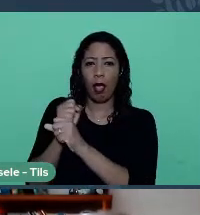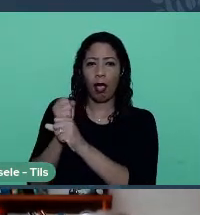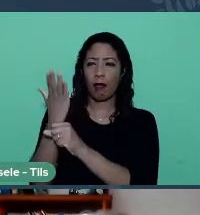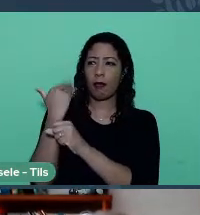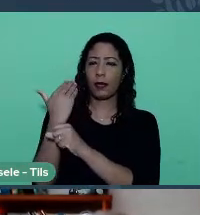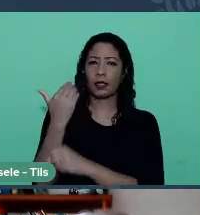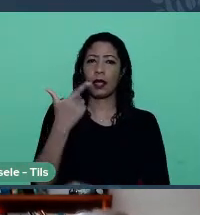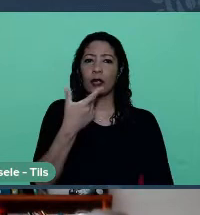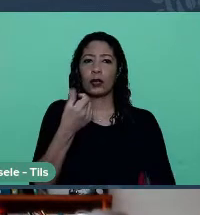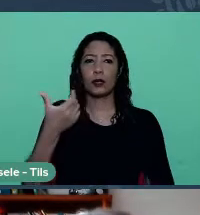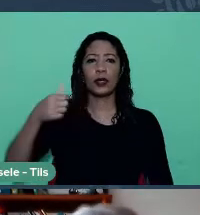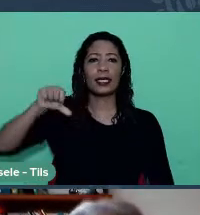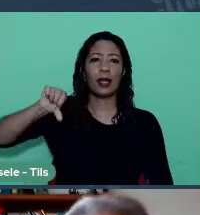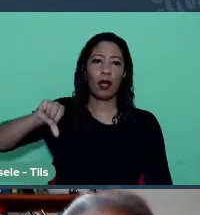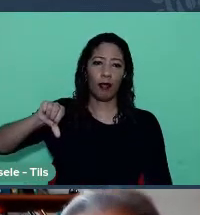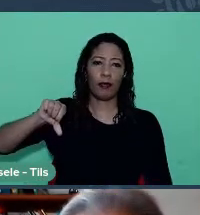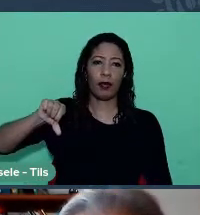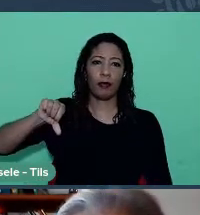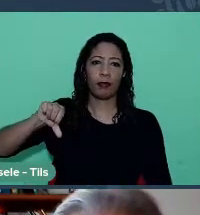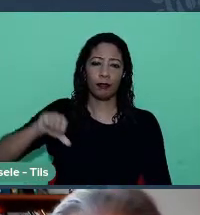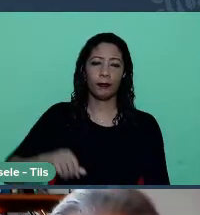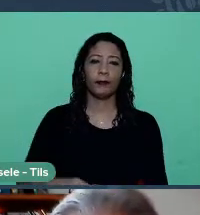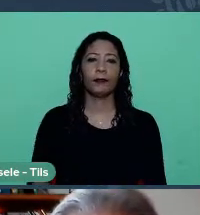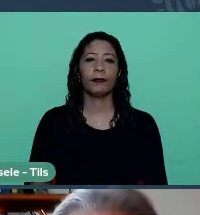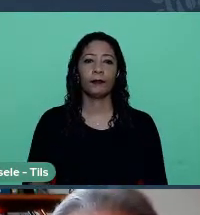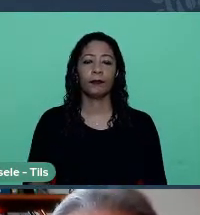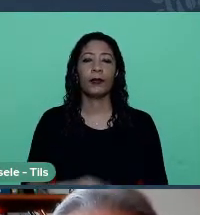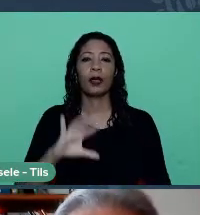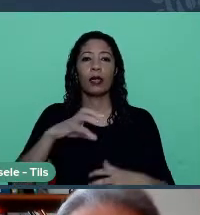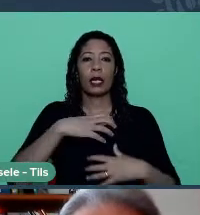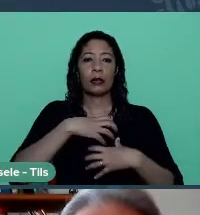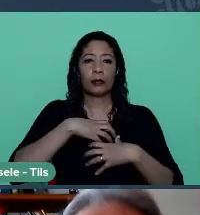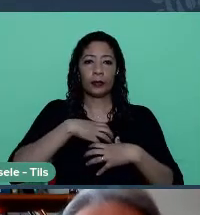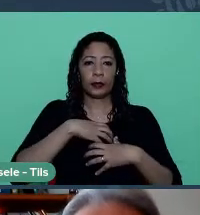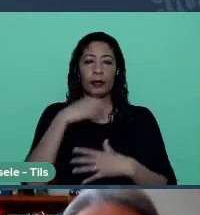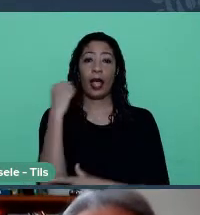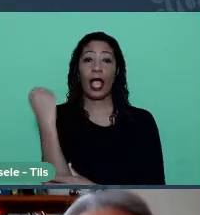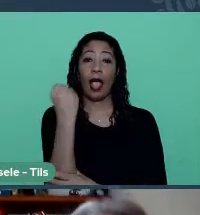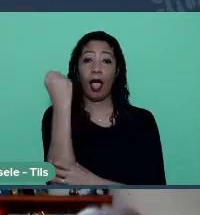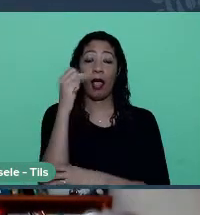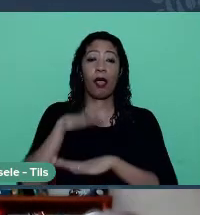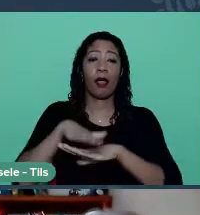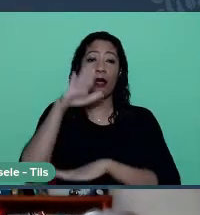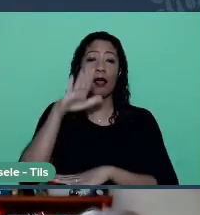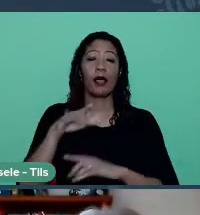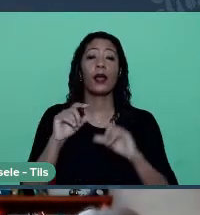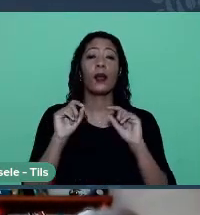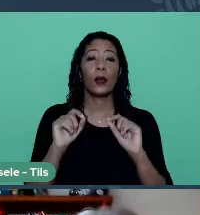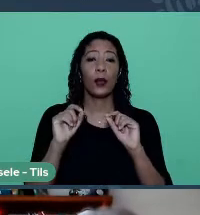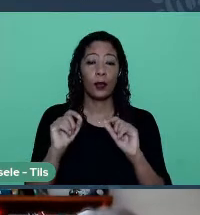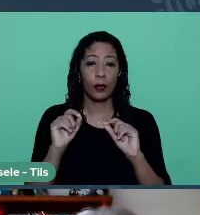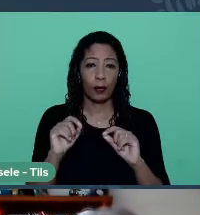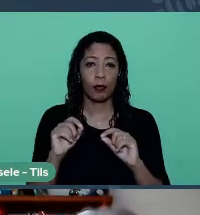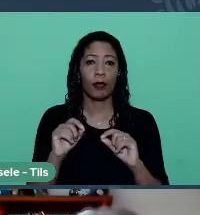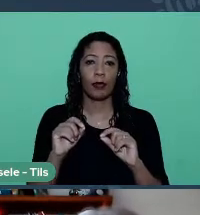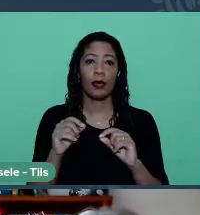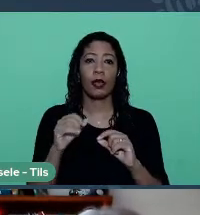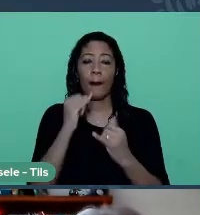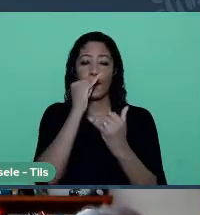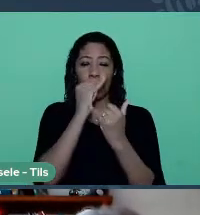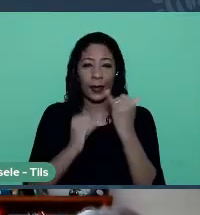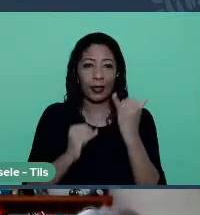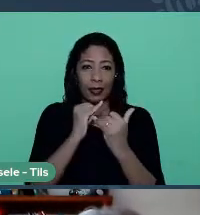2019, perdão. As formas mais graves de asma são responsáveis por mais da metade